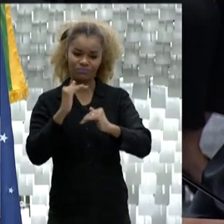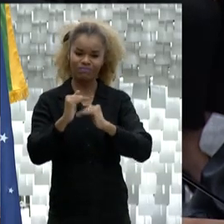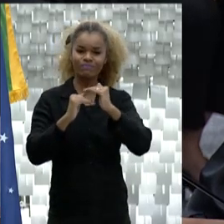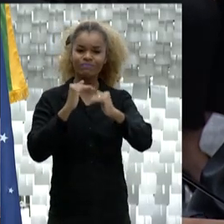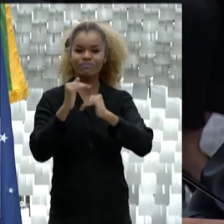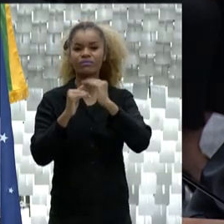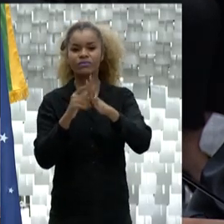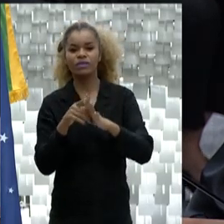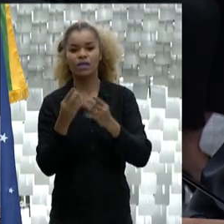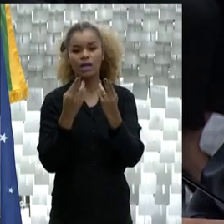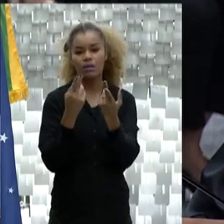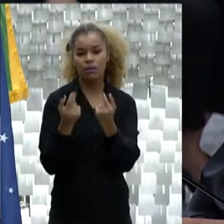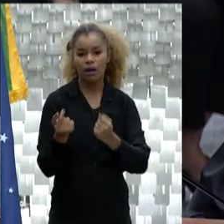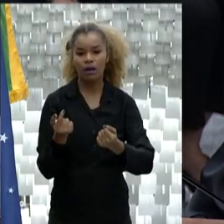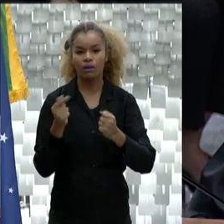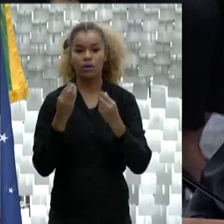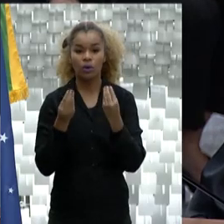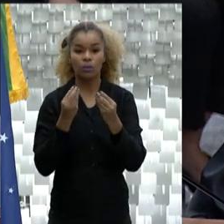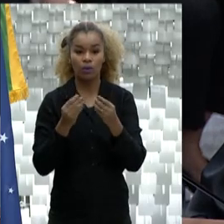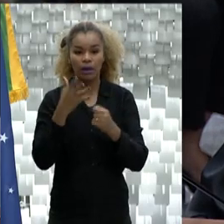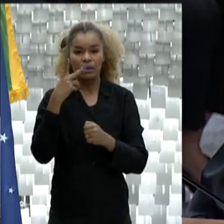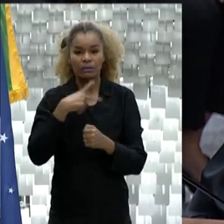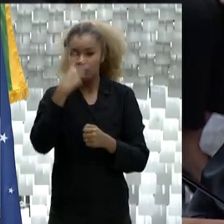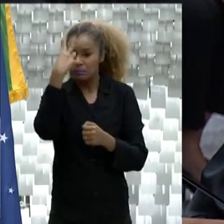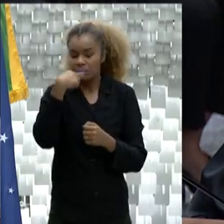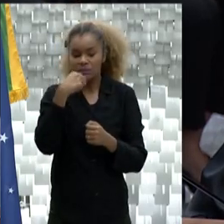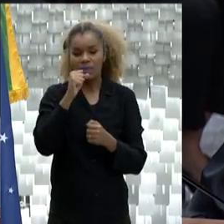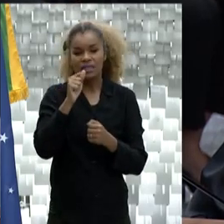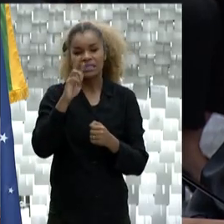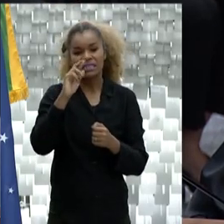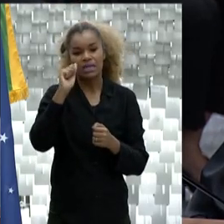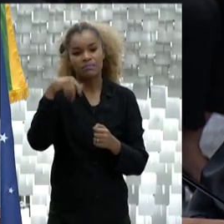progressivamente como a cegueira de Saramago.